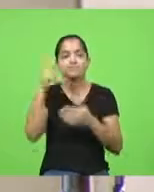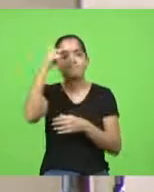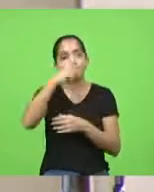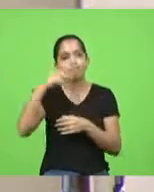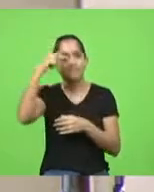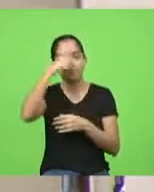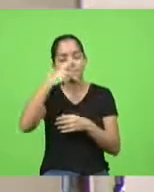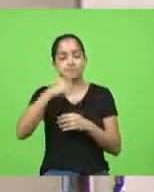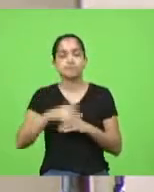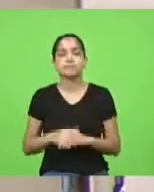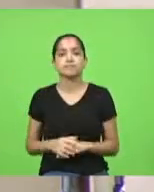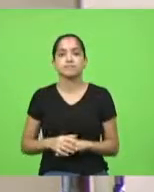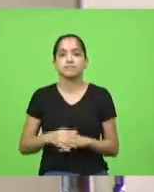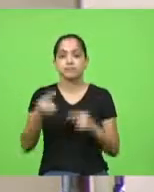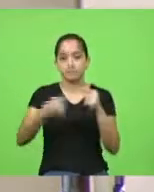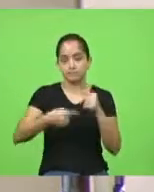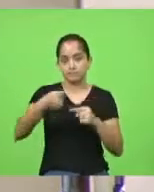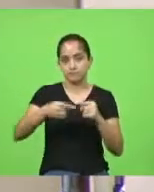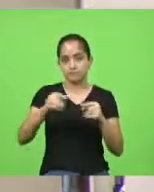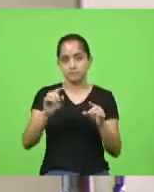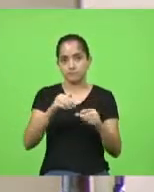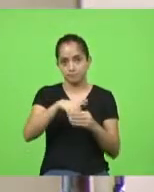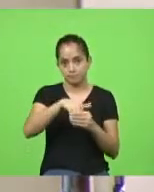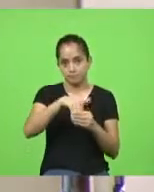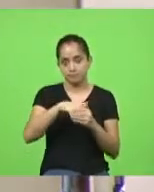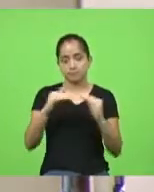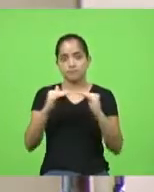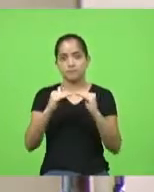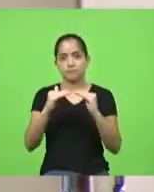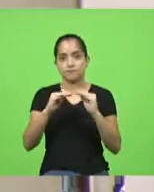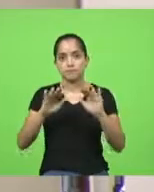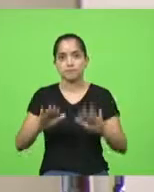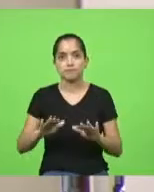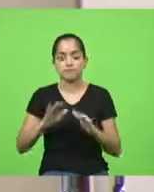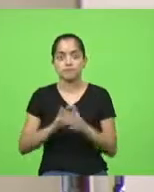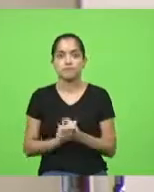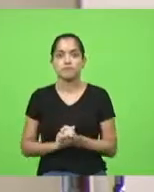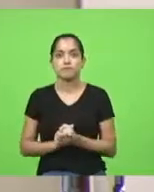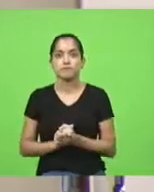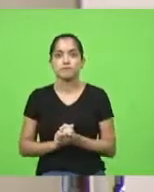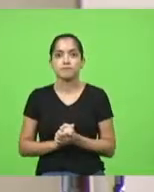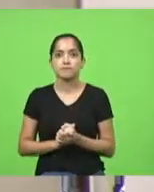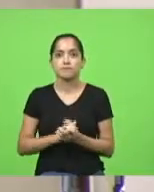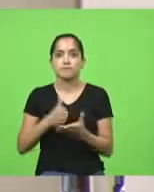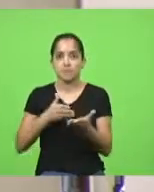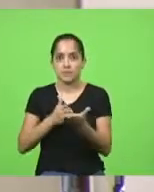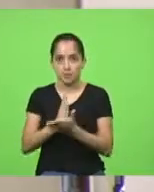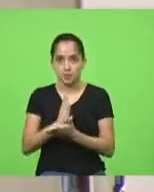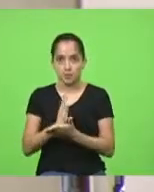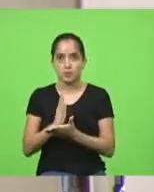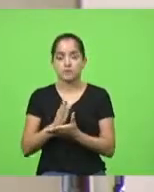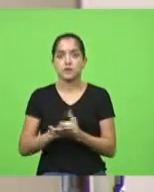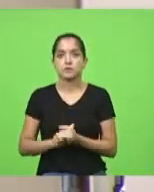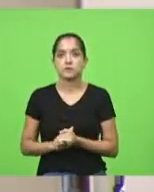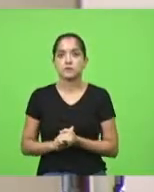discussão. Não havendo quem queira discutir, em votação, deputados que aprovam, permaneçam como se encontra. Aprovado senhor por... Senhor presidente.